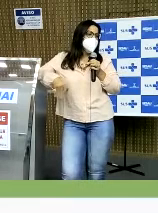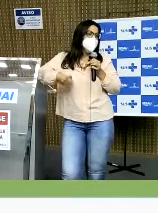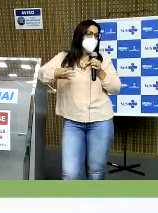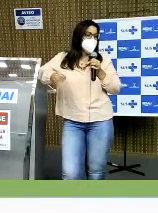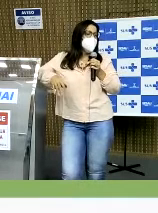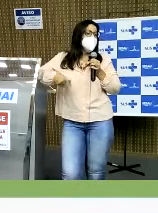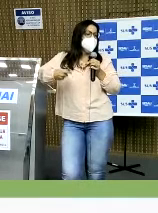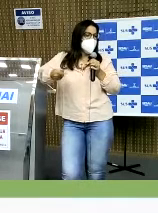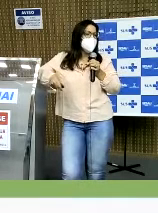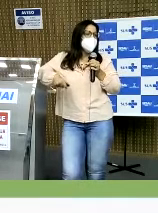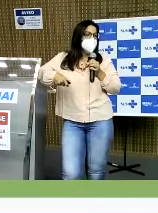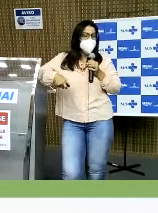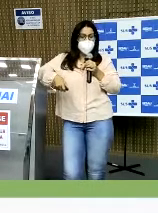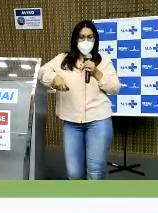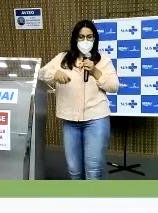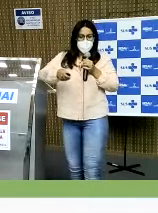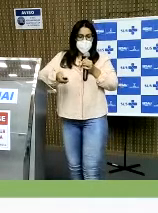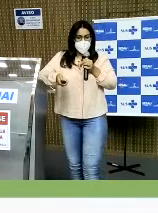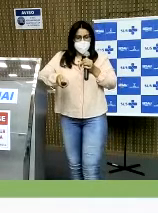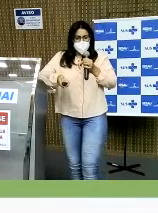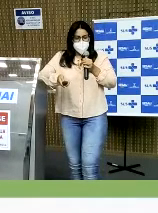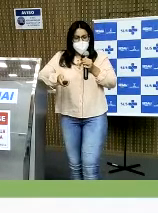gente, né? De carga viral, CD4.